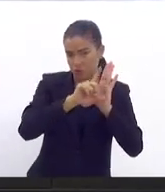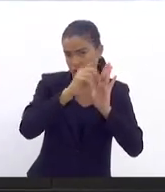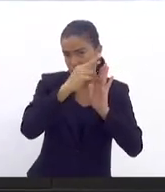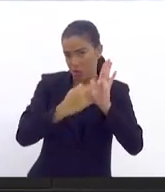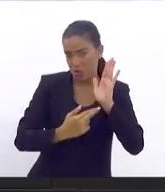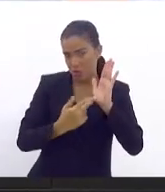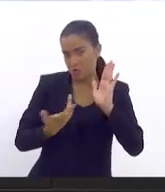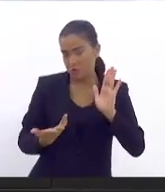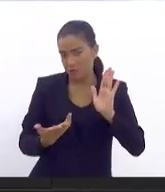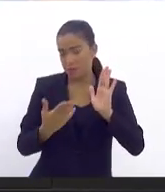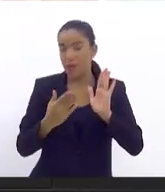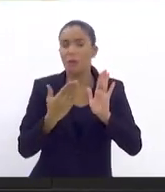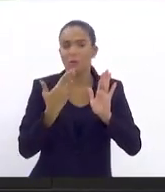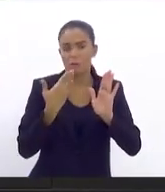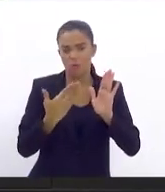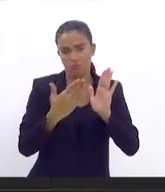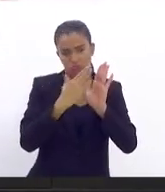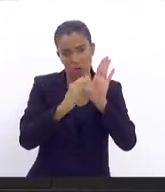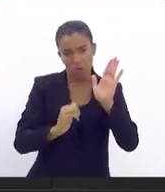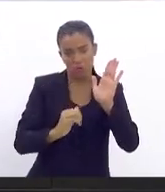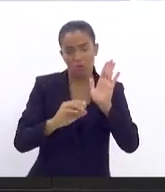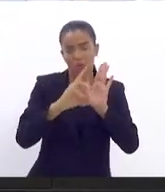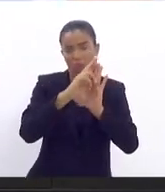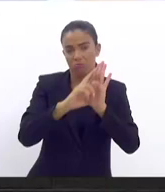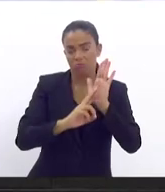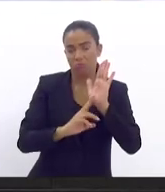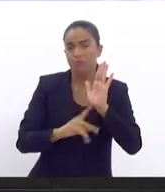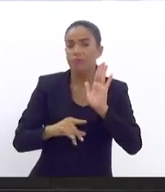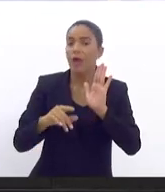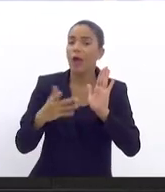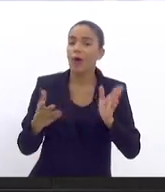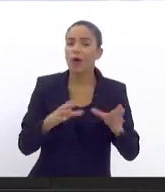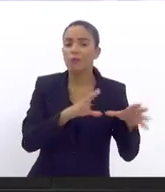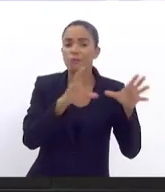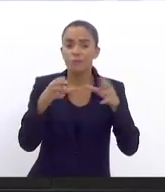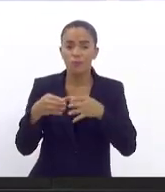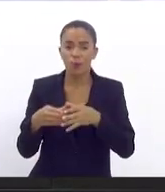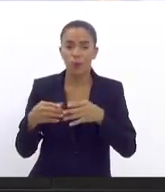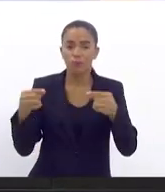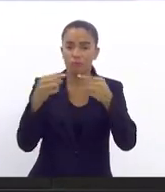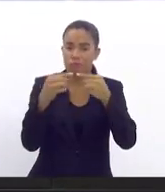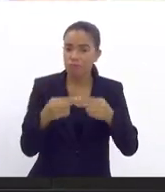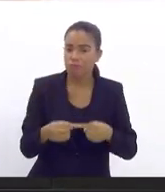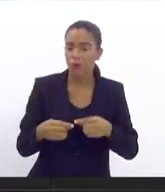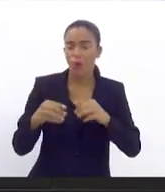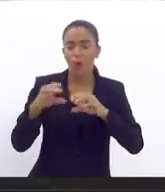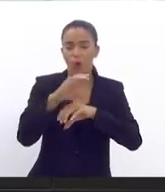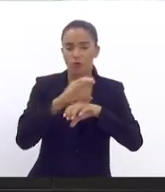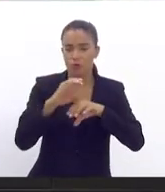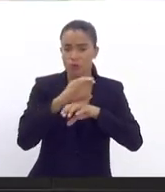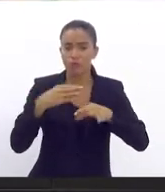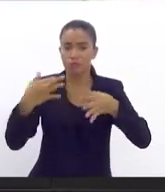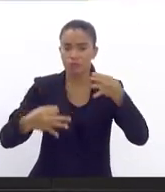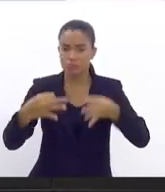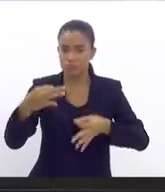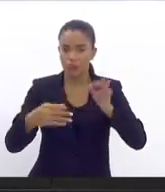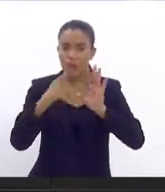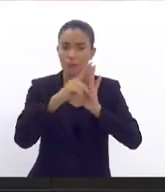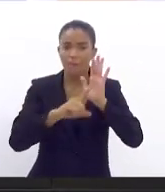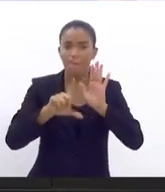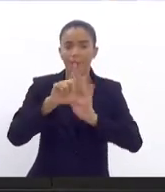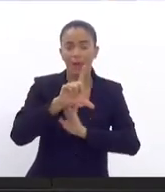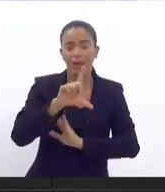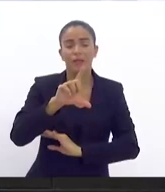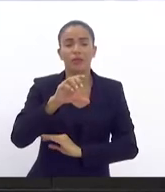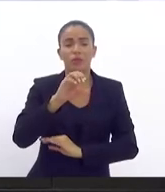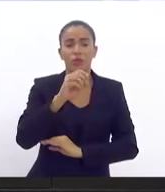lê o relatório. Mas retirado é a pedido do autor. Passo ao bloco de constitucionalidade, legalidade e juridicidade, o item 20 da pauta, o PL